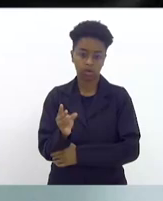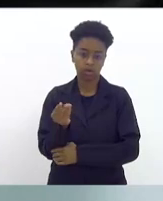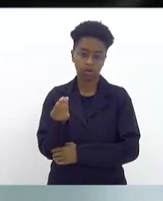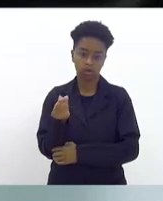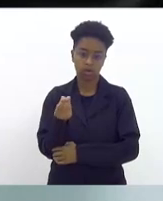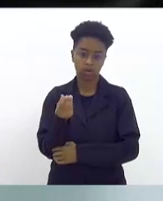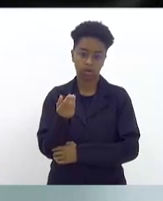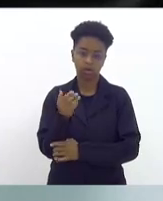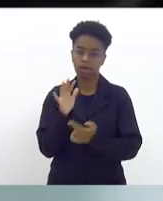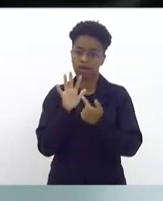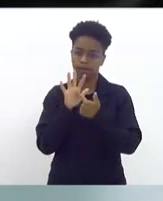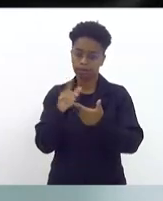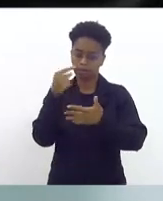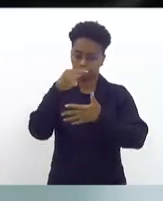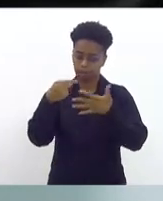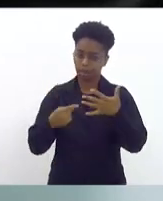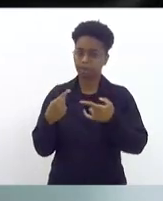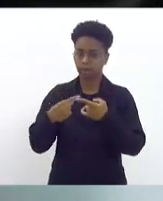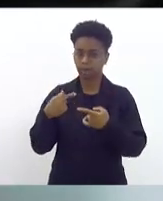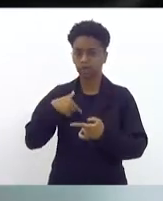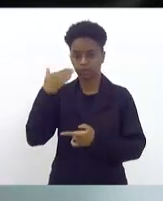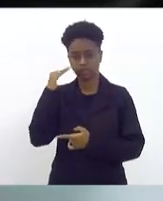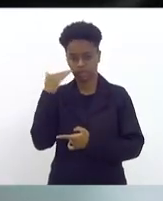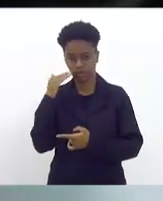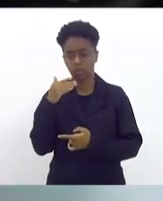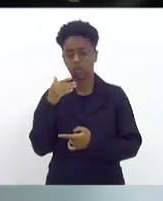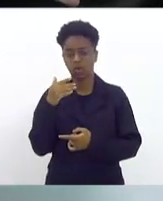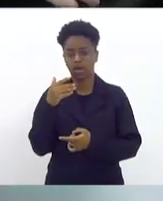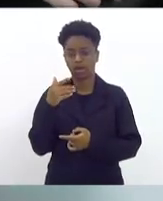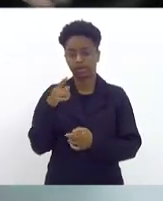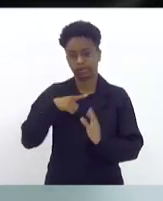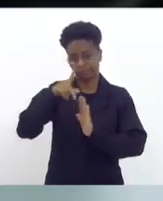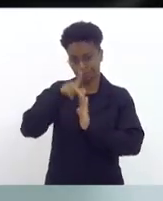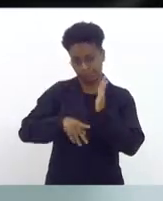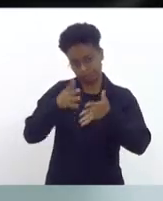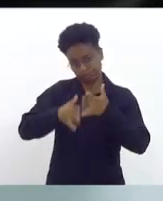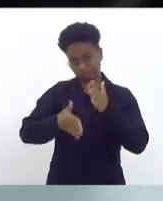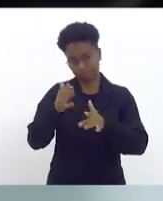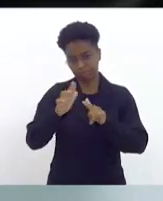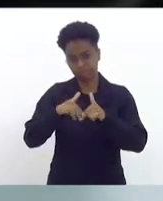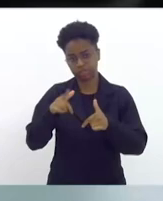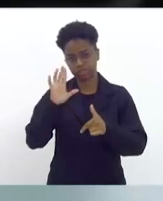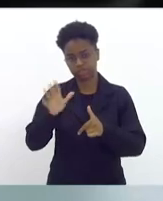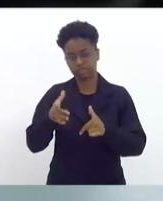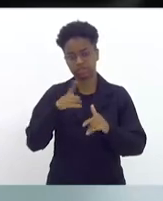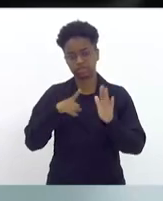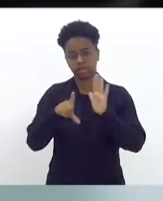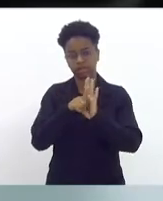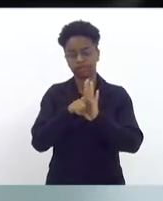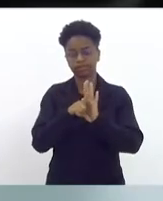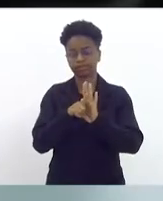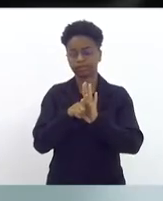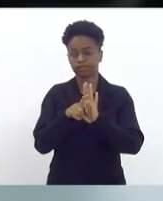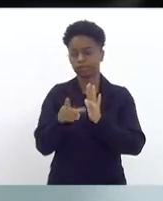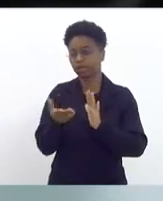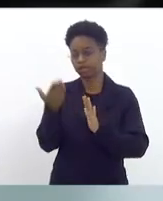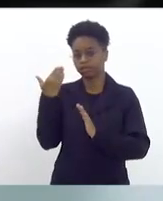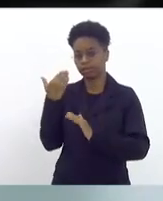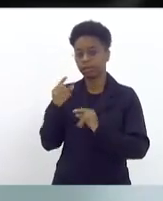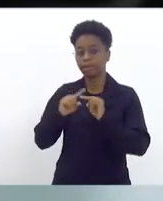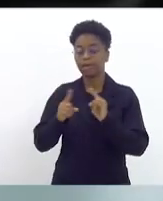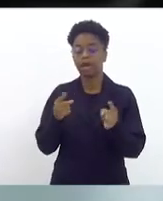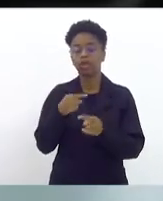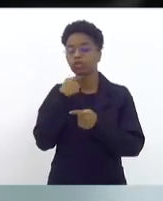problematizar como esse projeto Eu entendo que ele está prejudicado pelo anterior a dúvida Nossa aqui a gente enfrenta